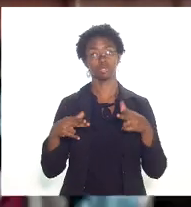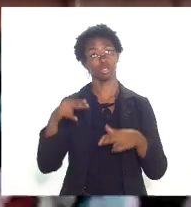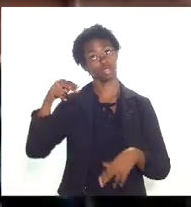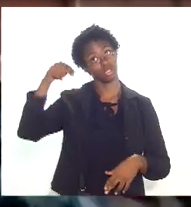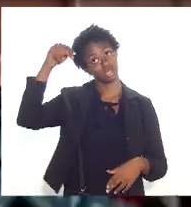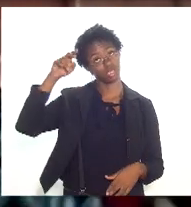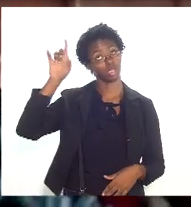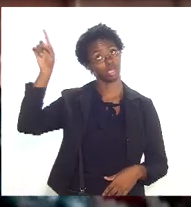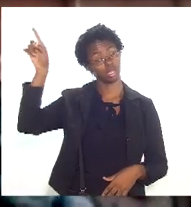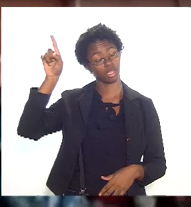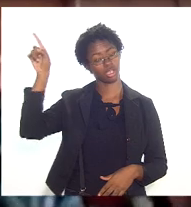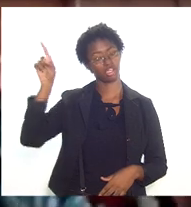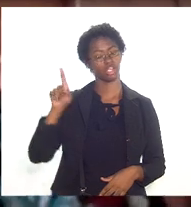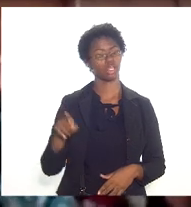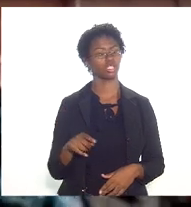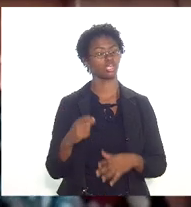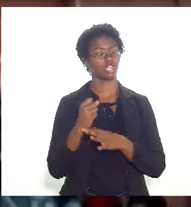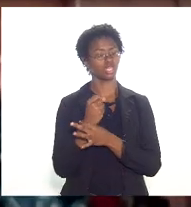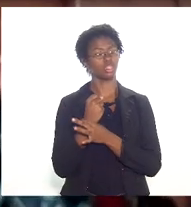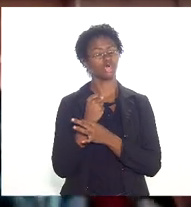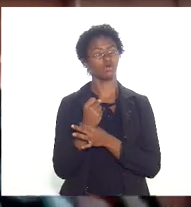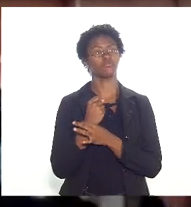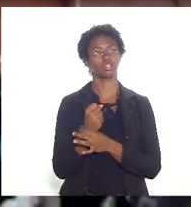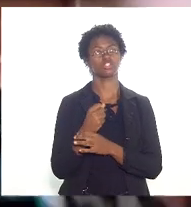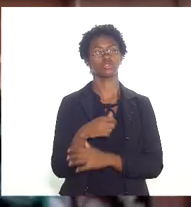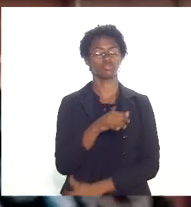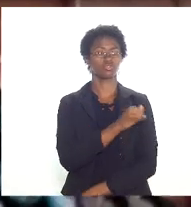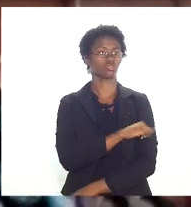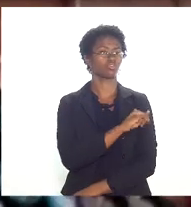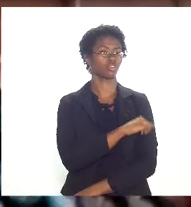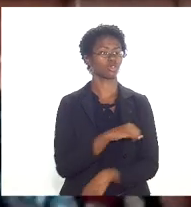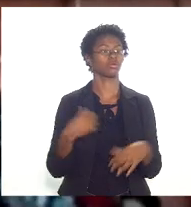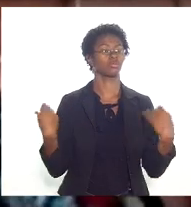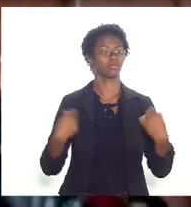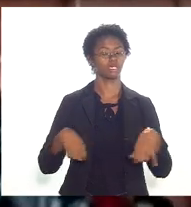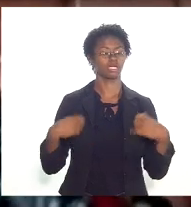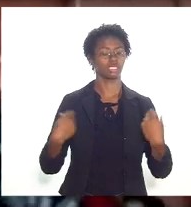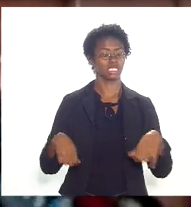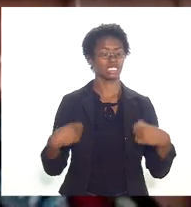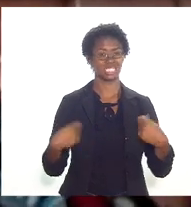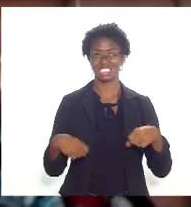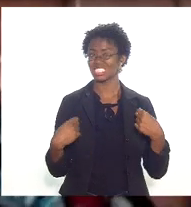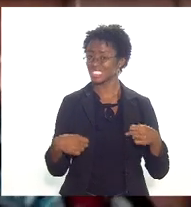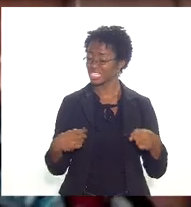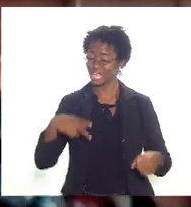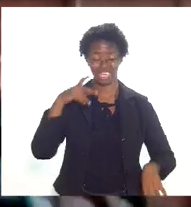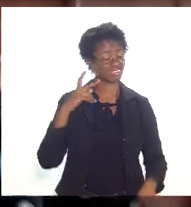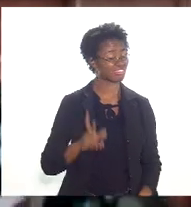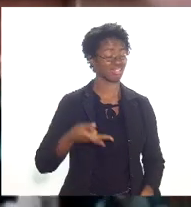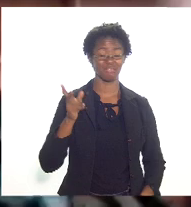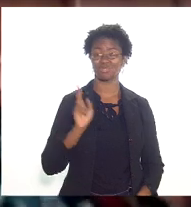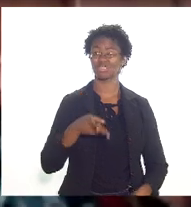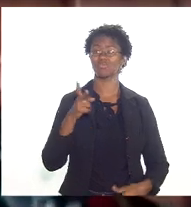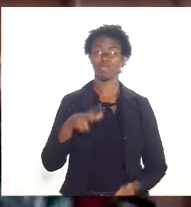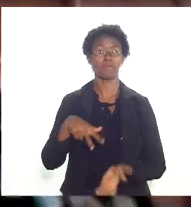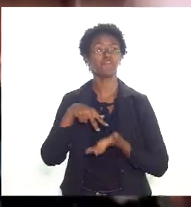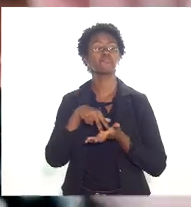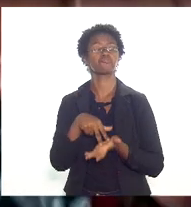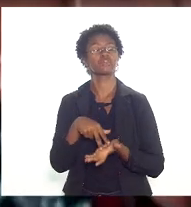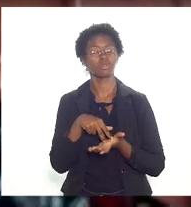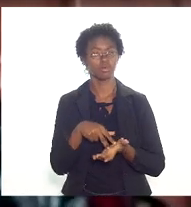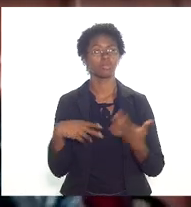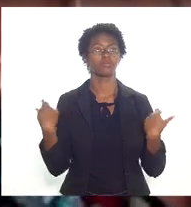a defesa do Estado do Rio de Janeiro precisa ser incondicional e a gente precisa